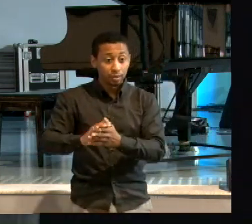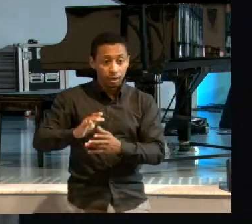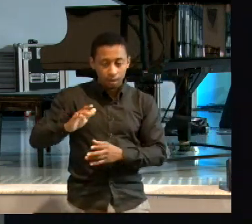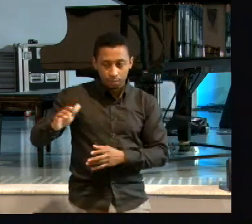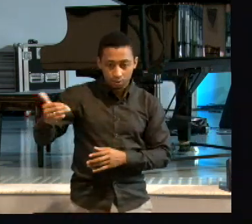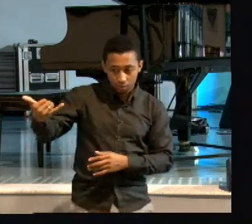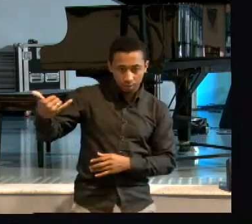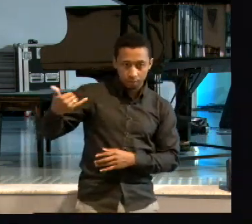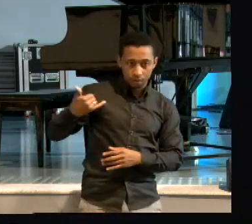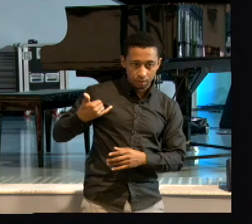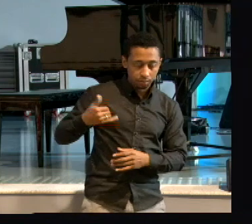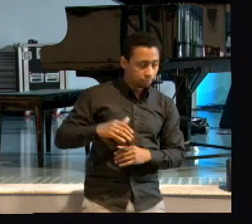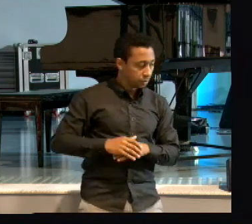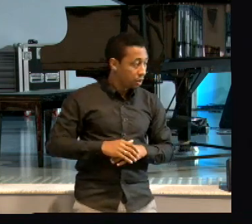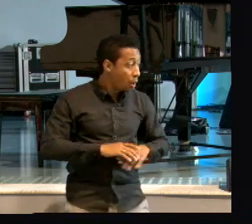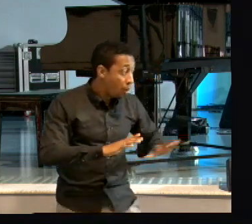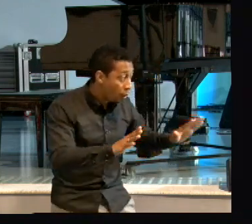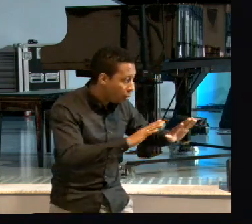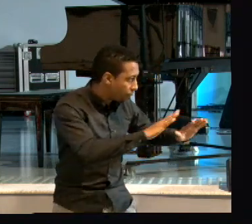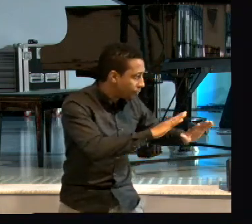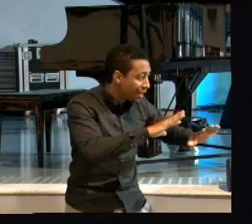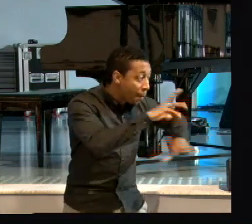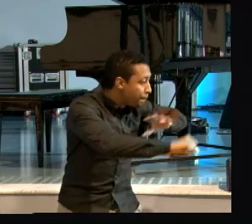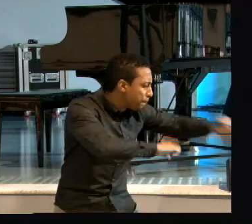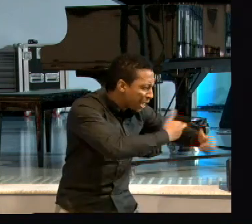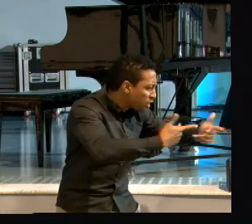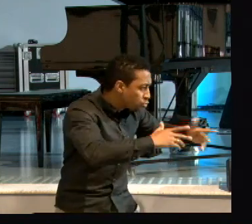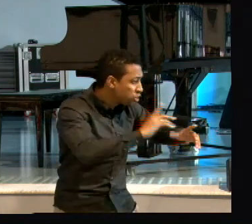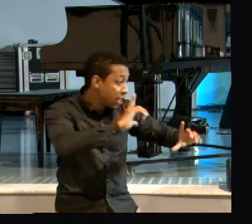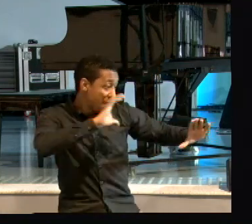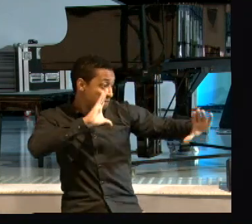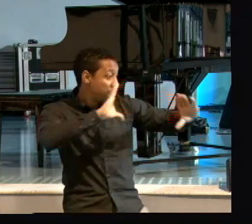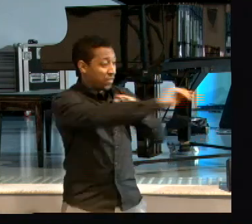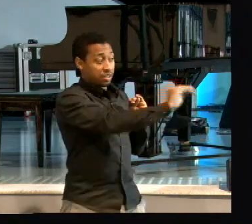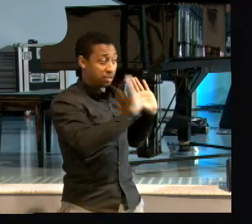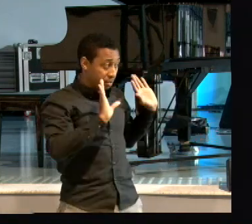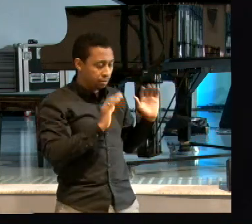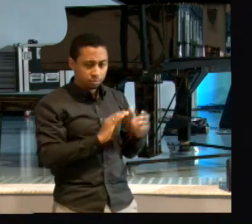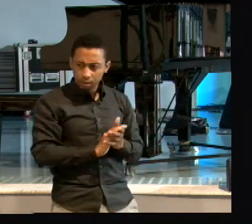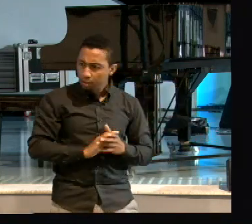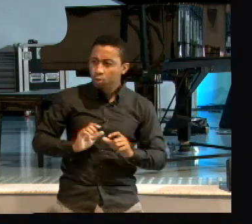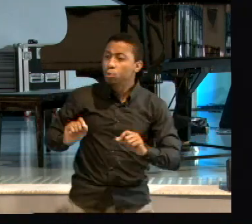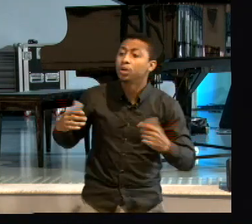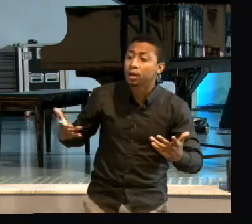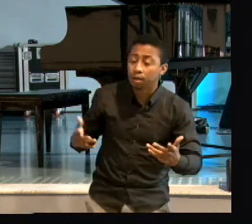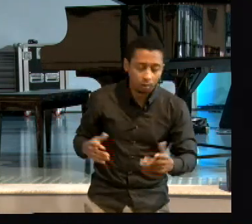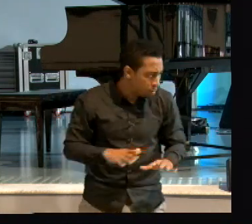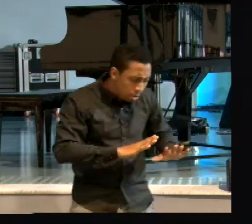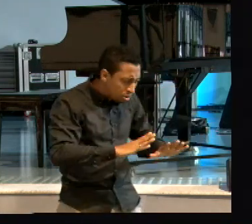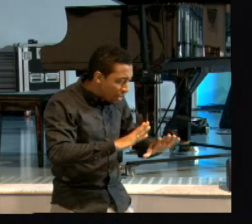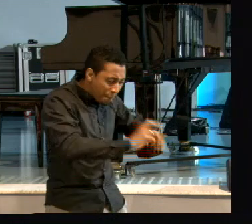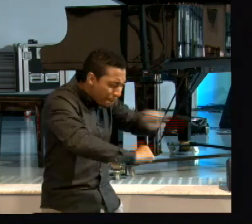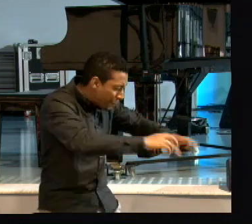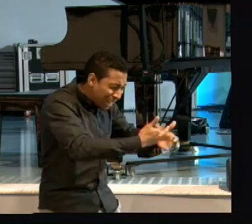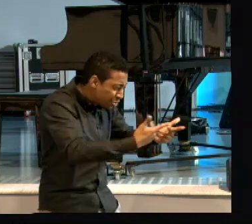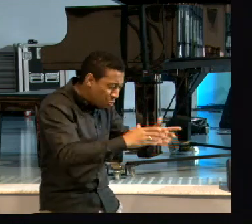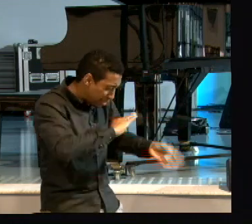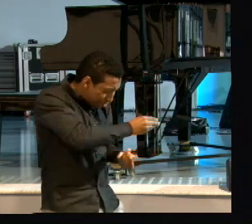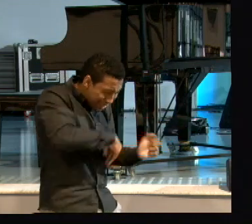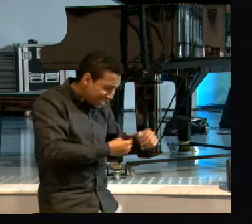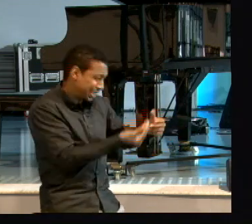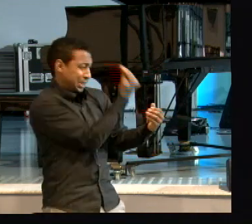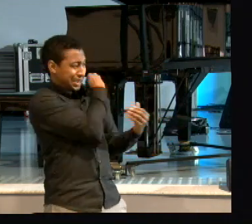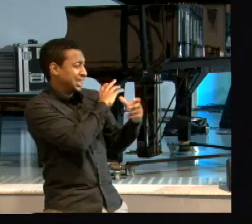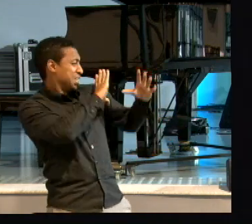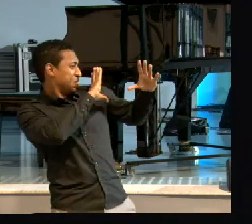sinal, pega as coisas e vaza. E eu olho o que está pegando, ele diz, só pega as coisas, vamos correr para o